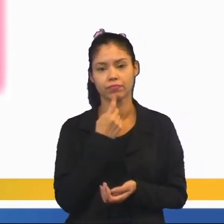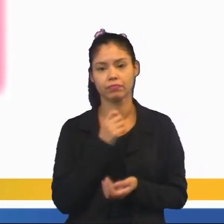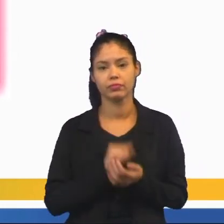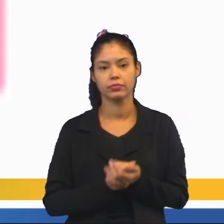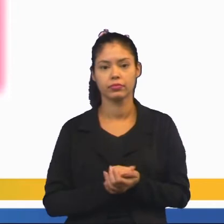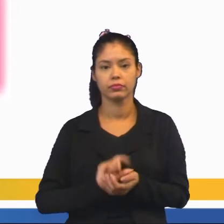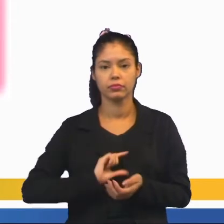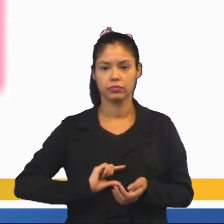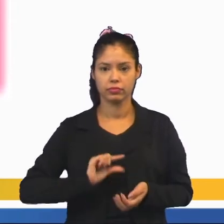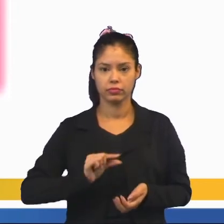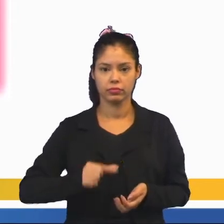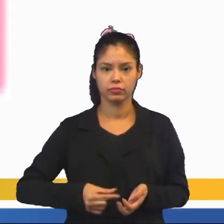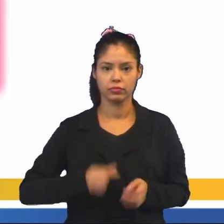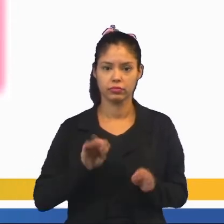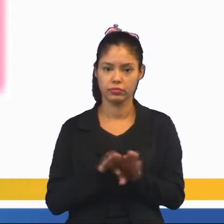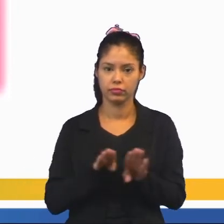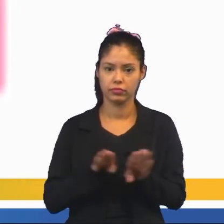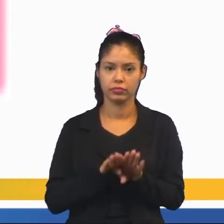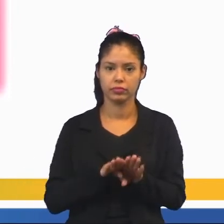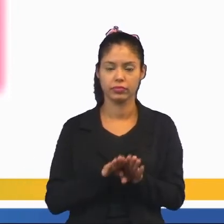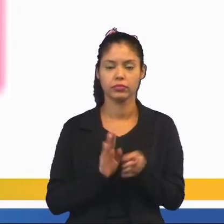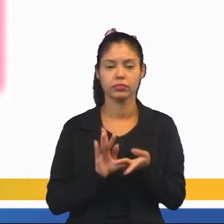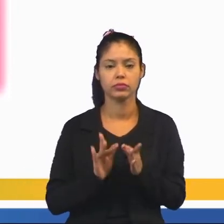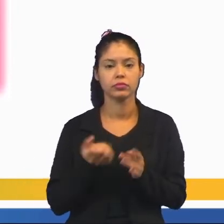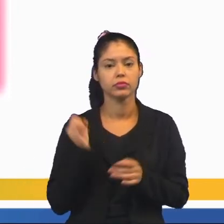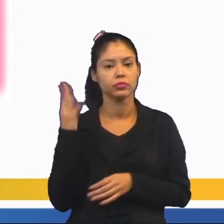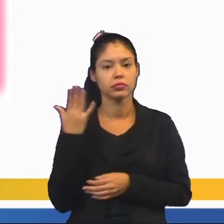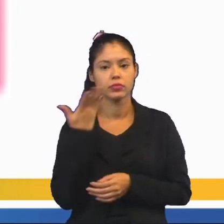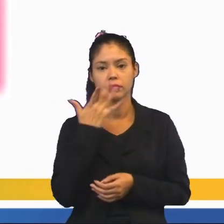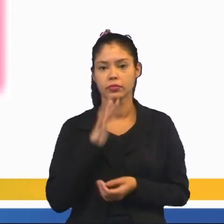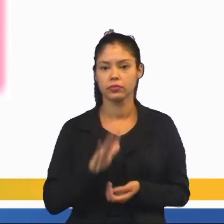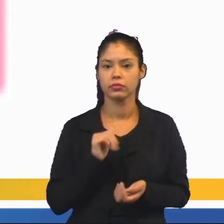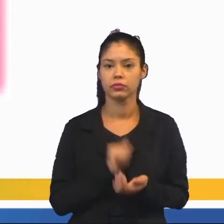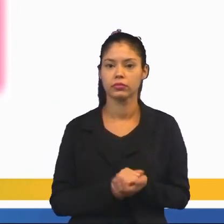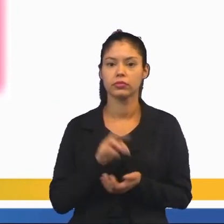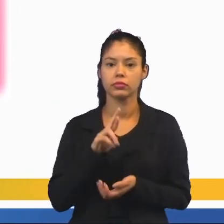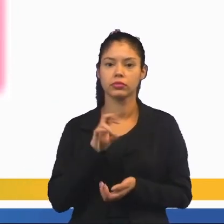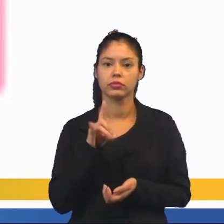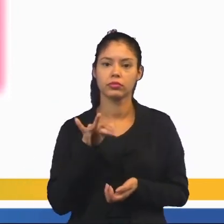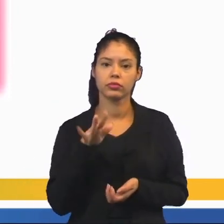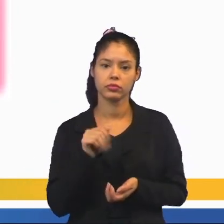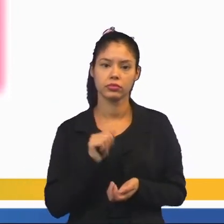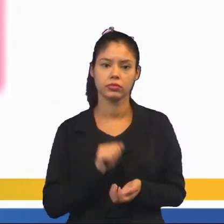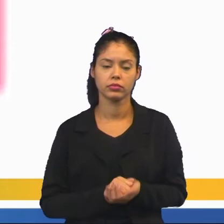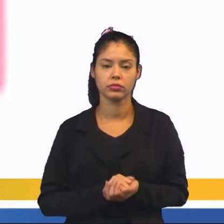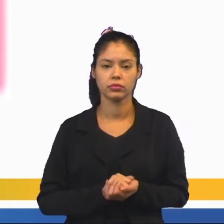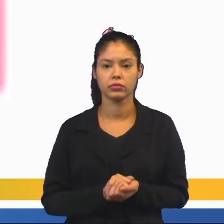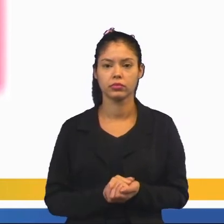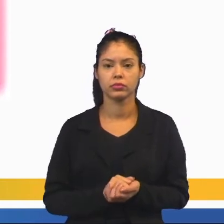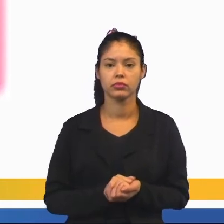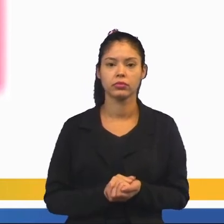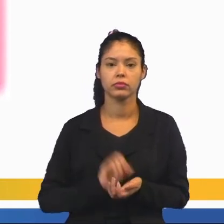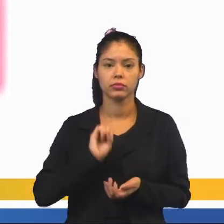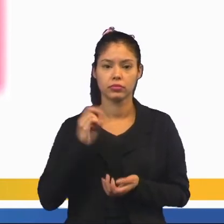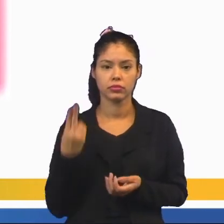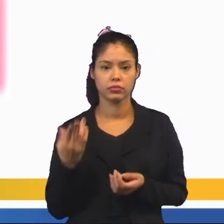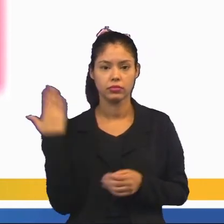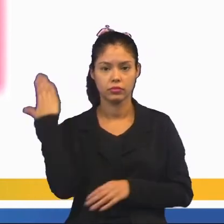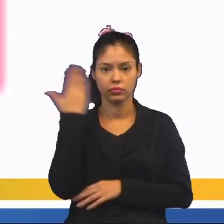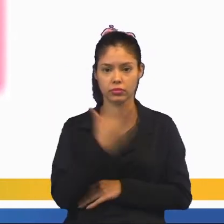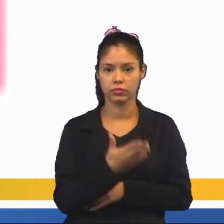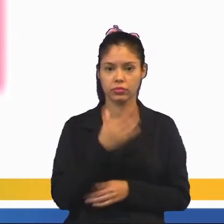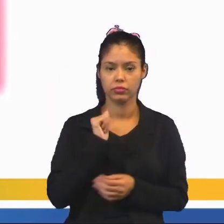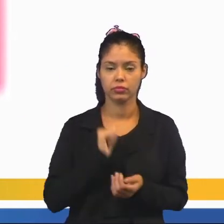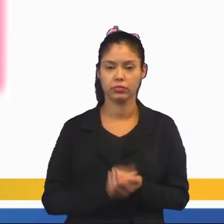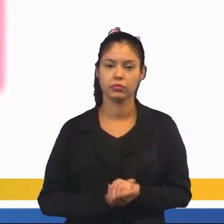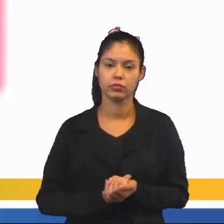corrente sanguínea da gestante infectada para a criança por via transplacentária ou através de